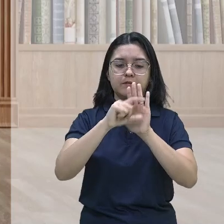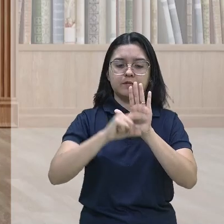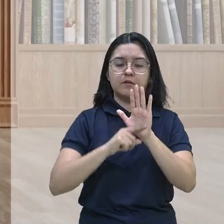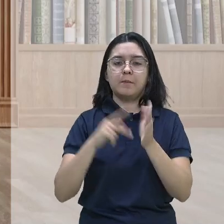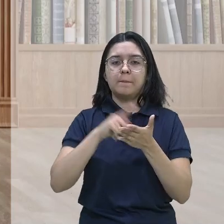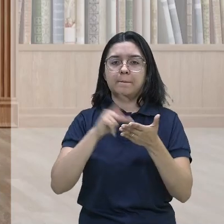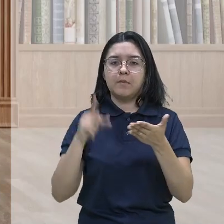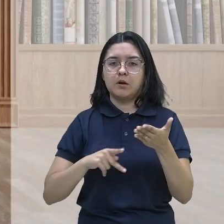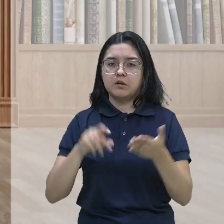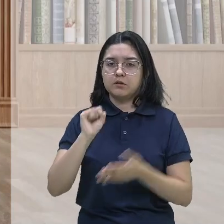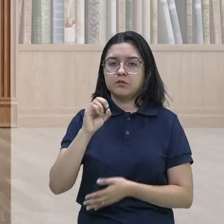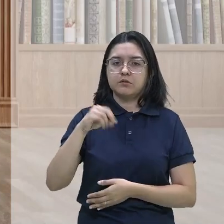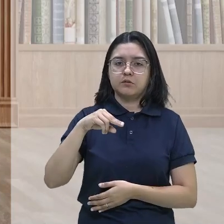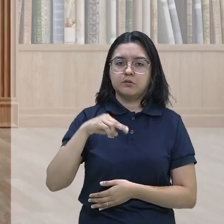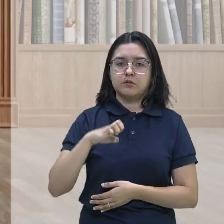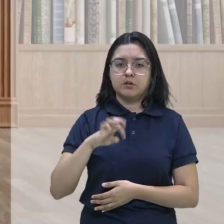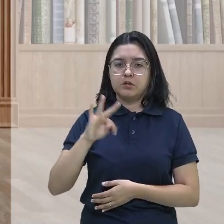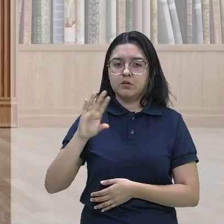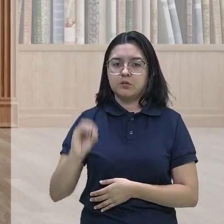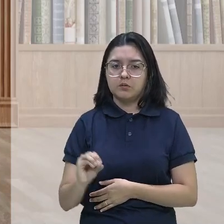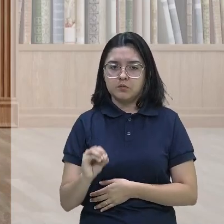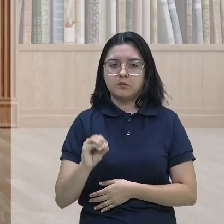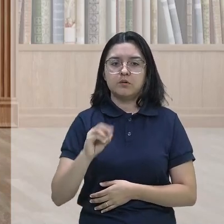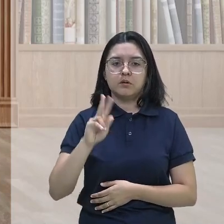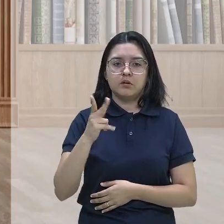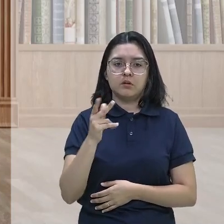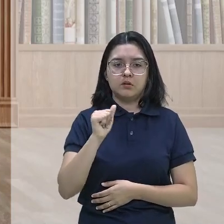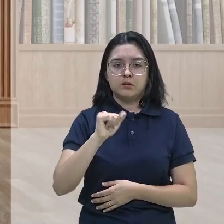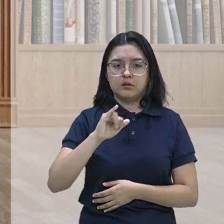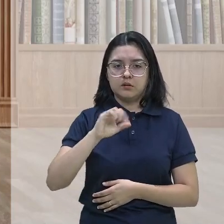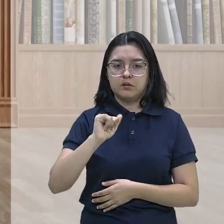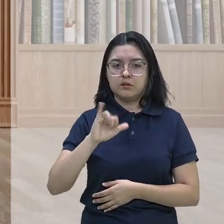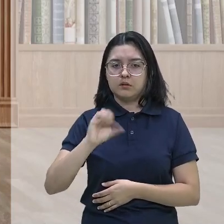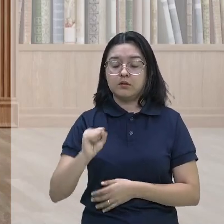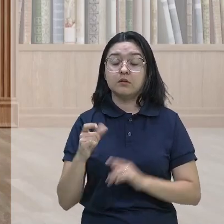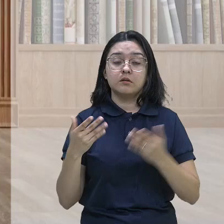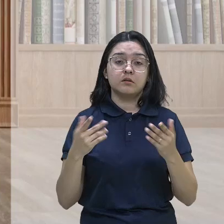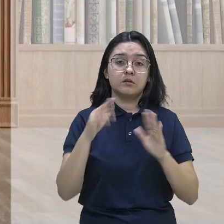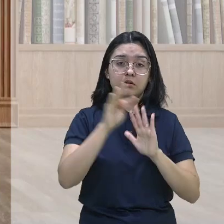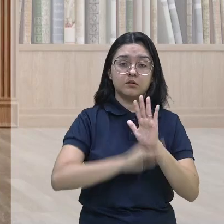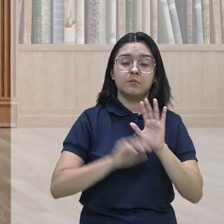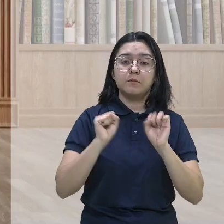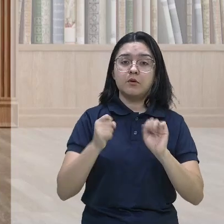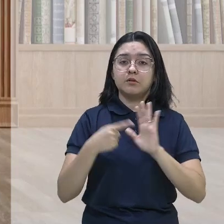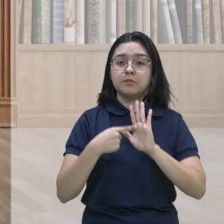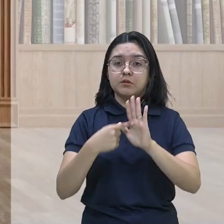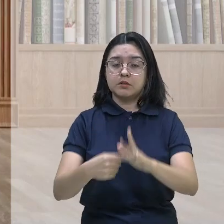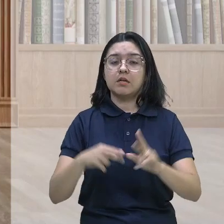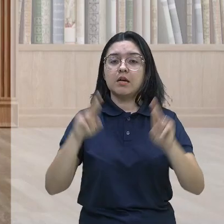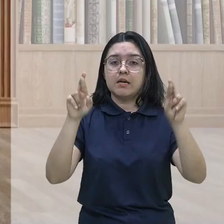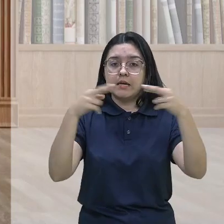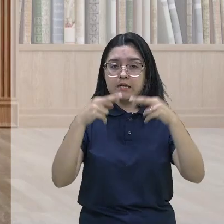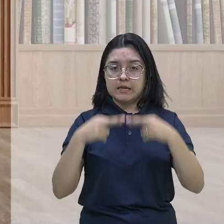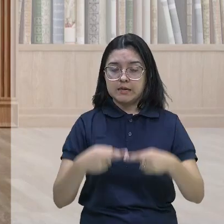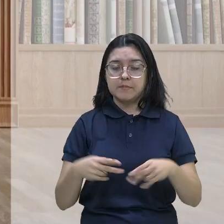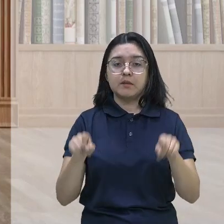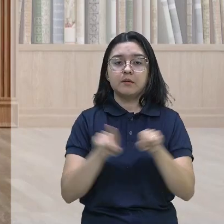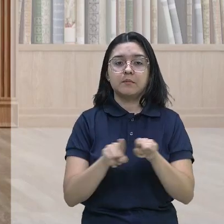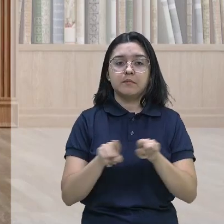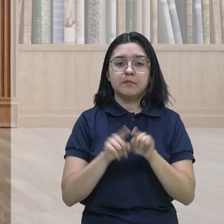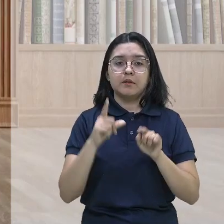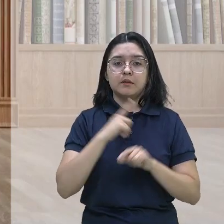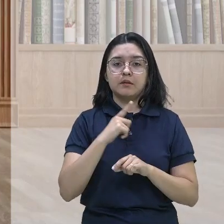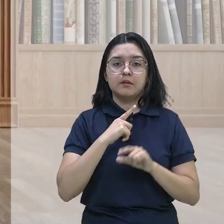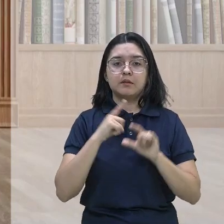poemas, sonetos, haikais, textos que podem apresentar ou não rimas, que terão uma marcação